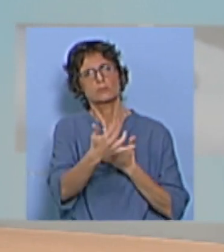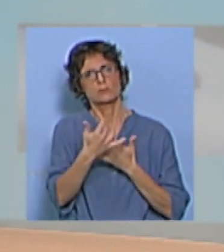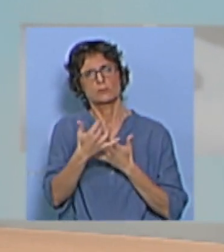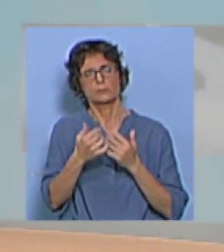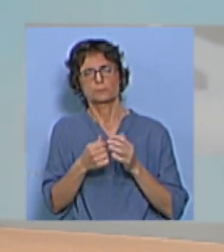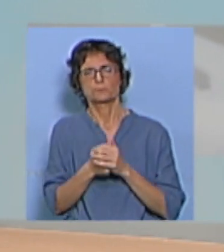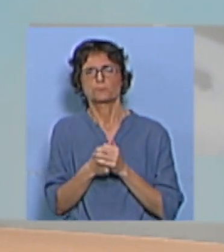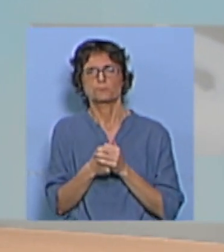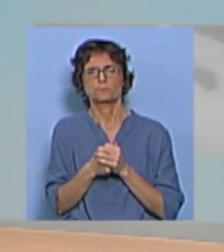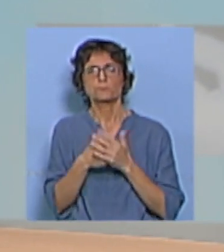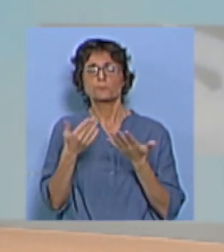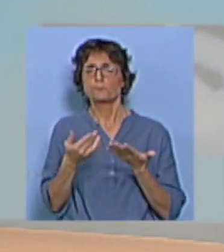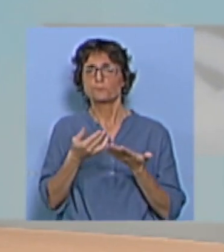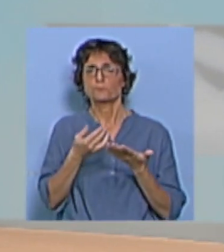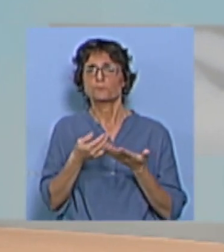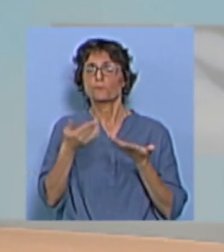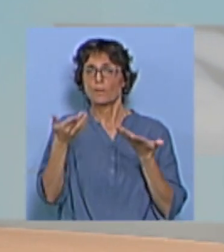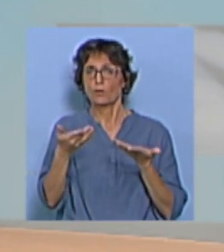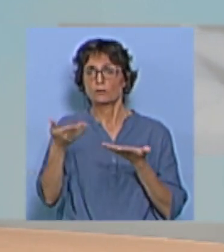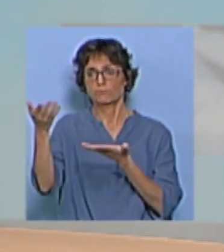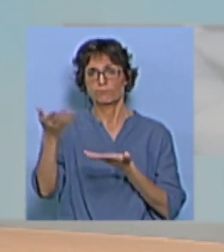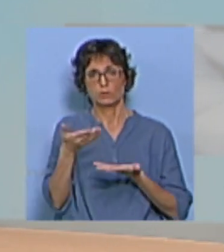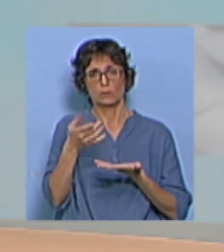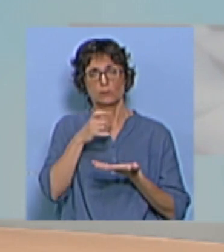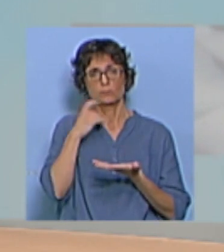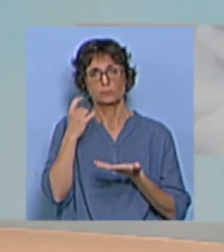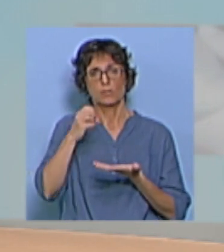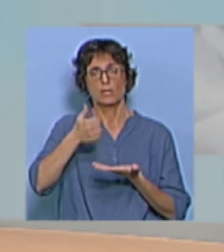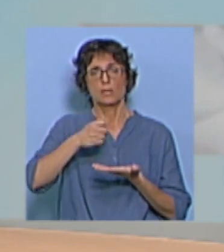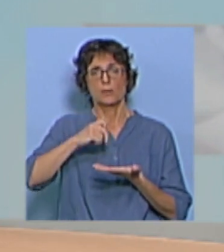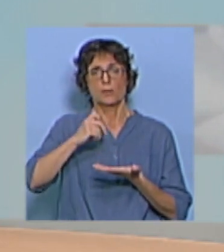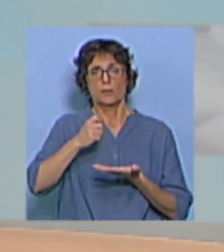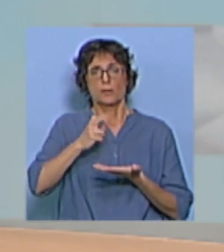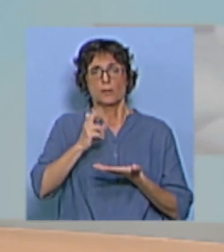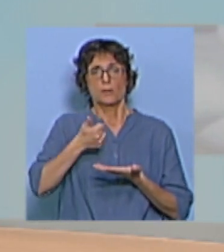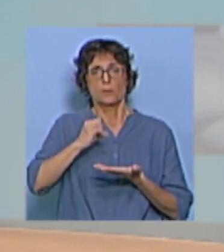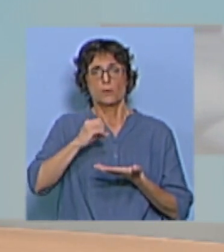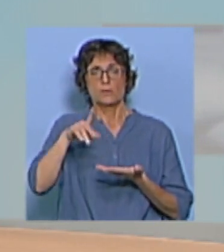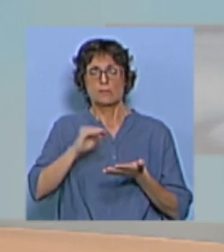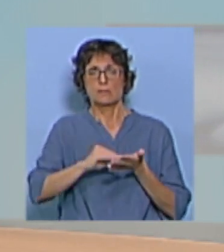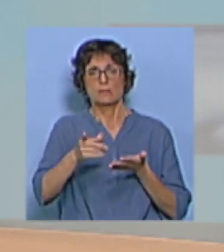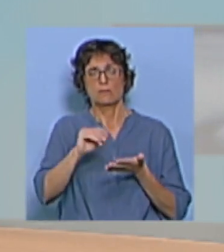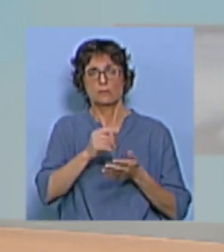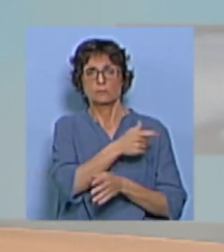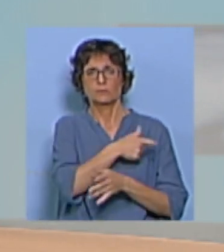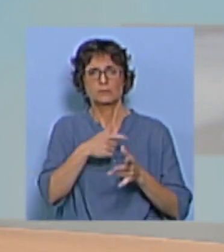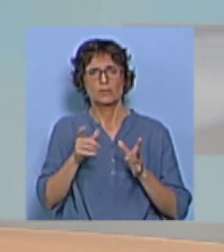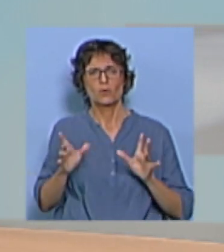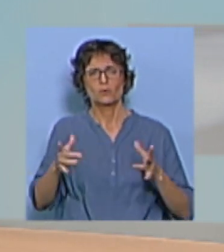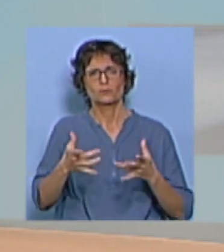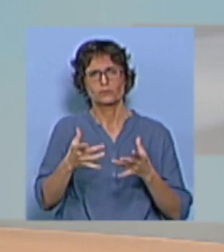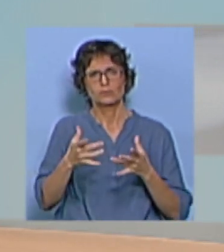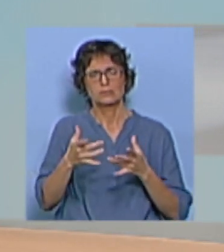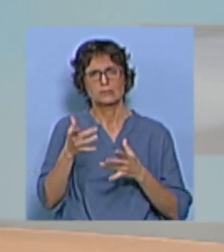permanentemente. Falámos agora com o Padre Manuel Barbosa, secretário e porta-voz da Conferência Episcopal Portuguesa, sobre os trabalhos na última